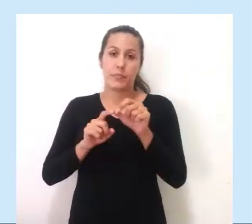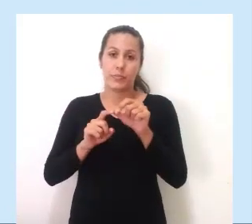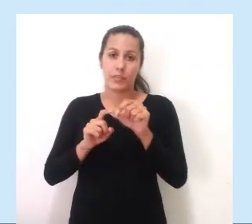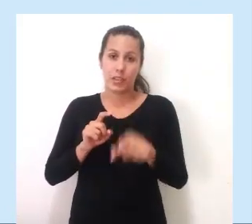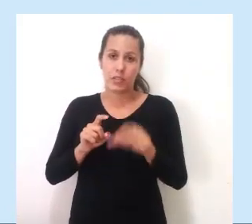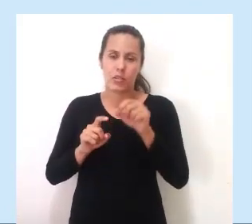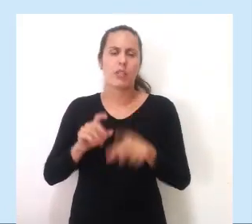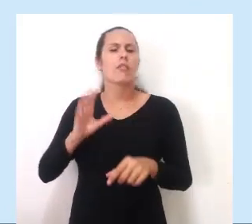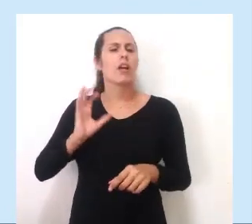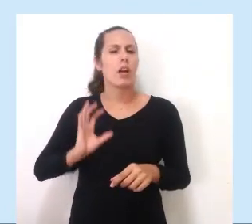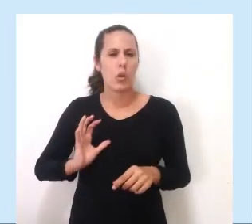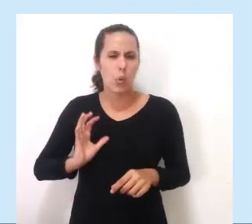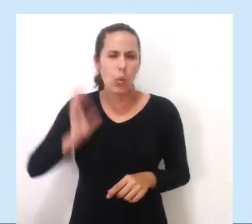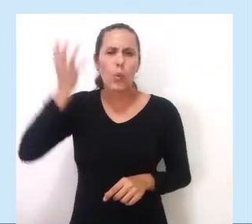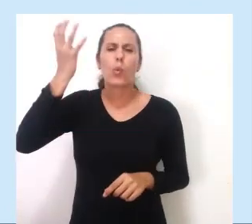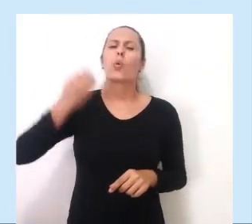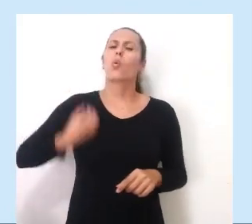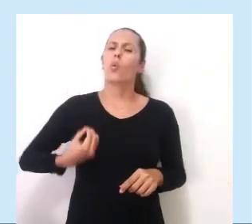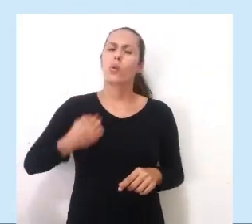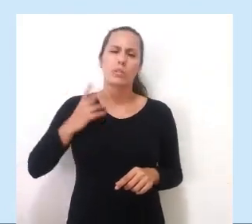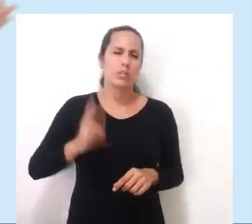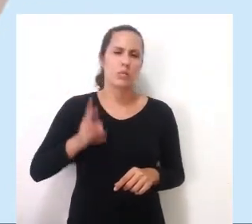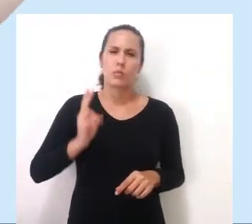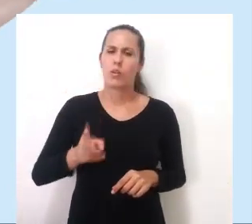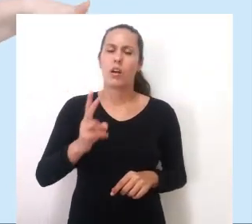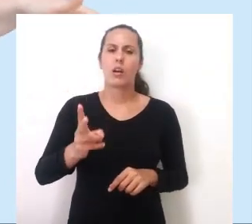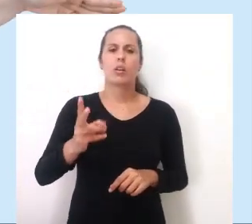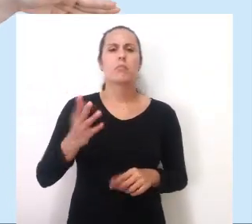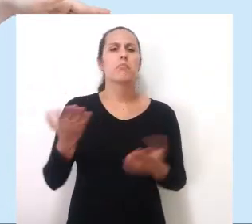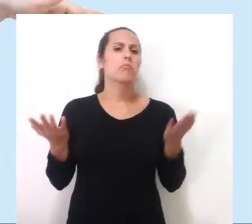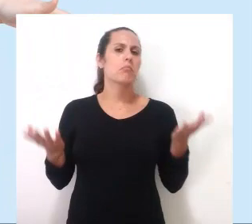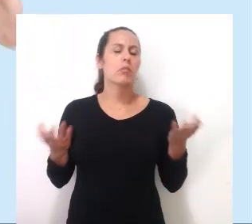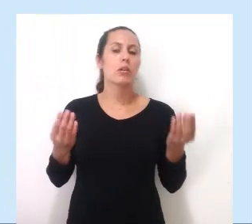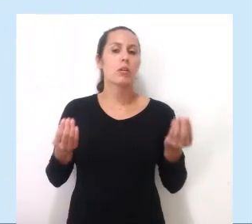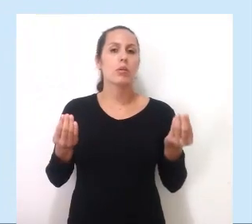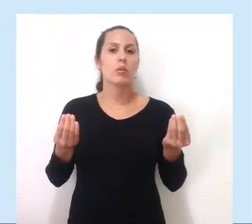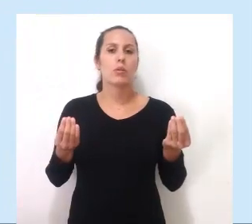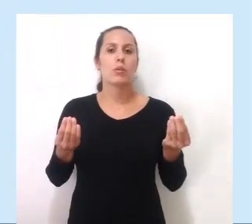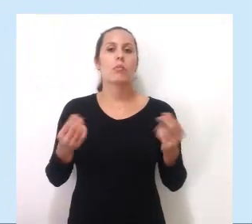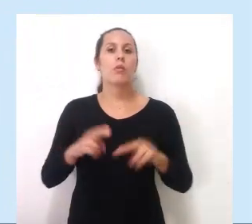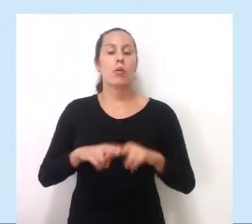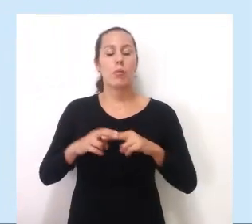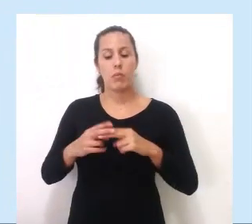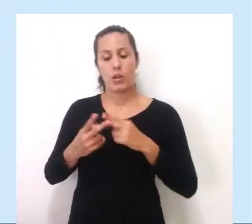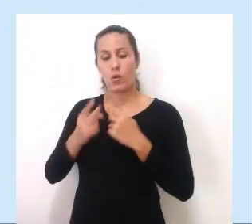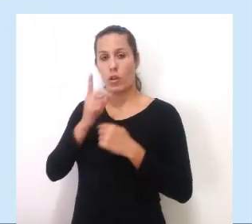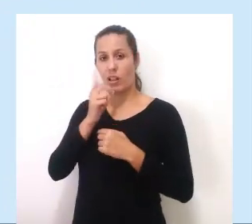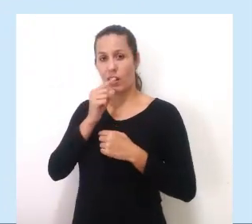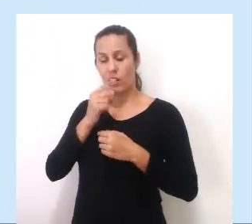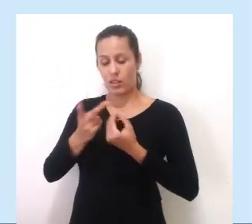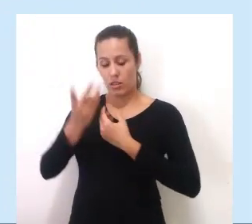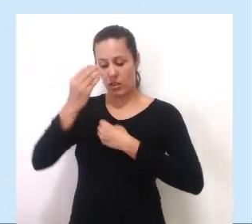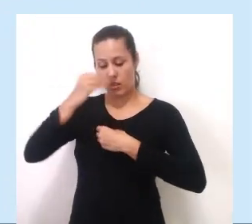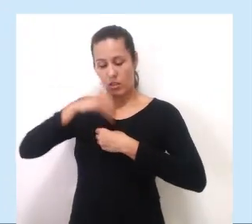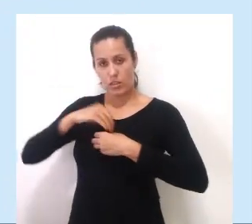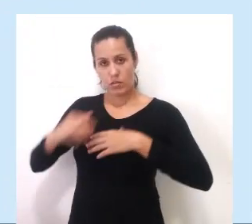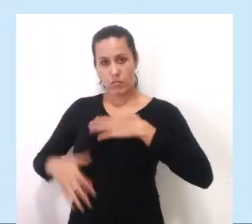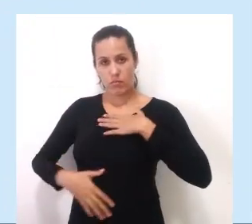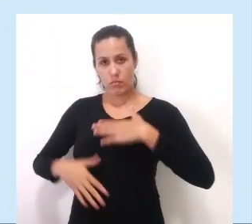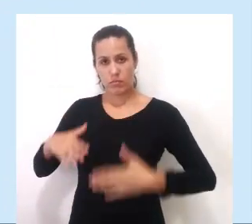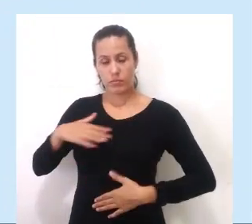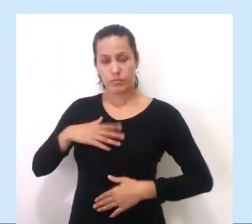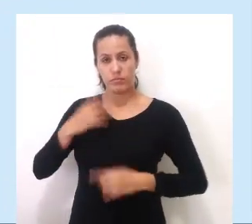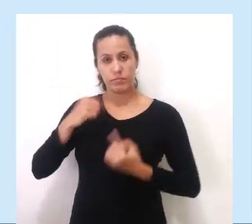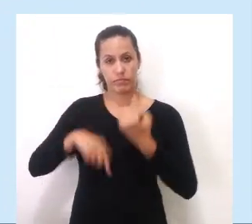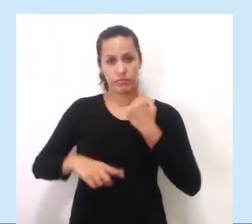ver. A ejaculação vai continuar existindo. Com o que, Dantas? Com os líquidos